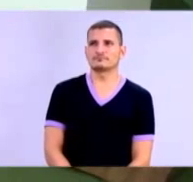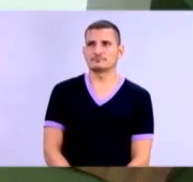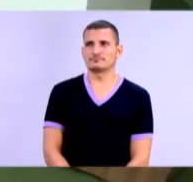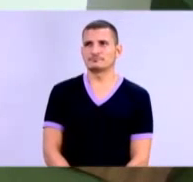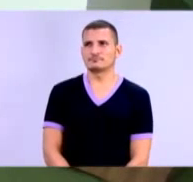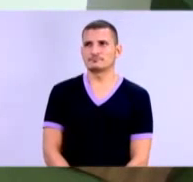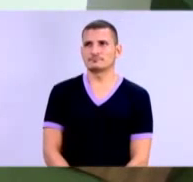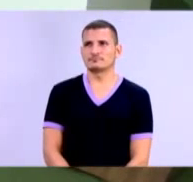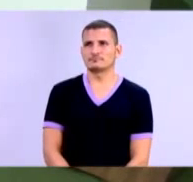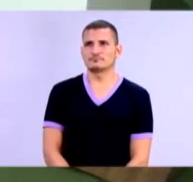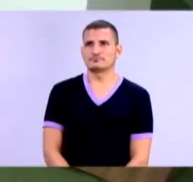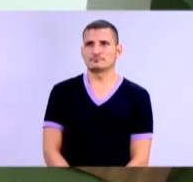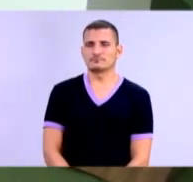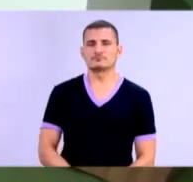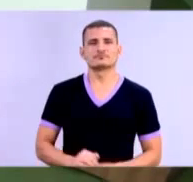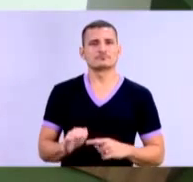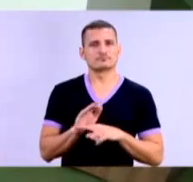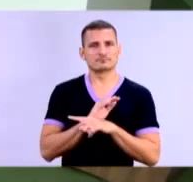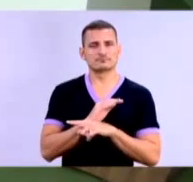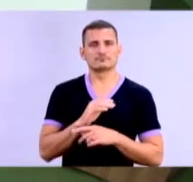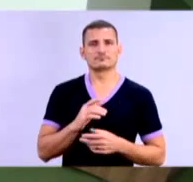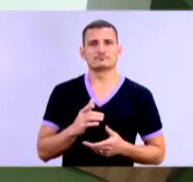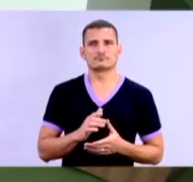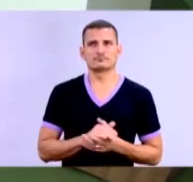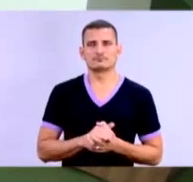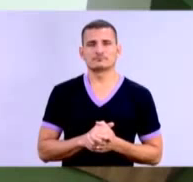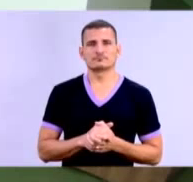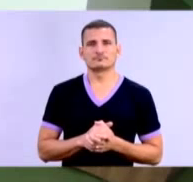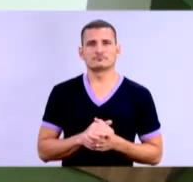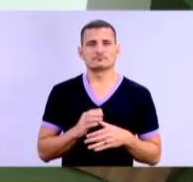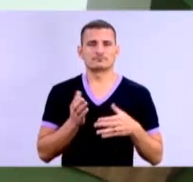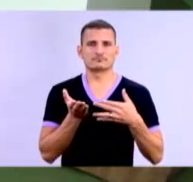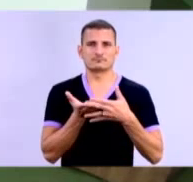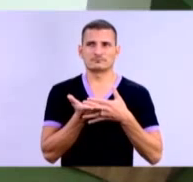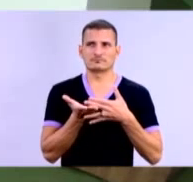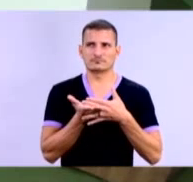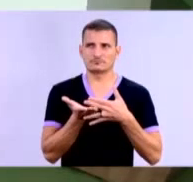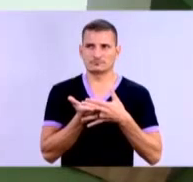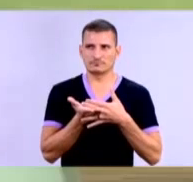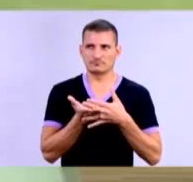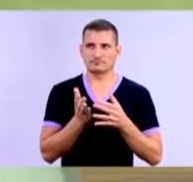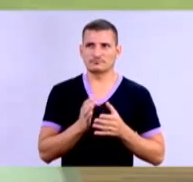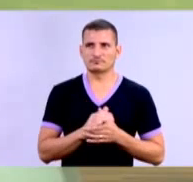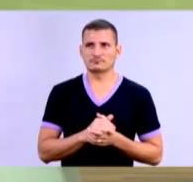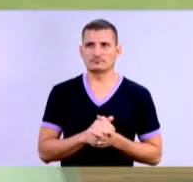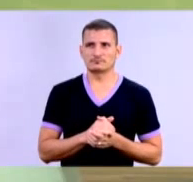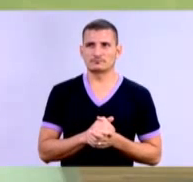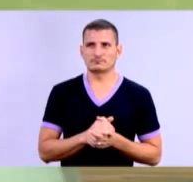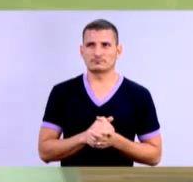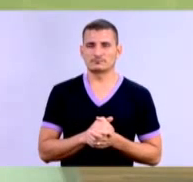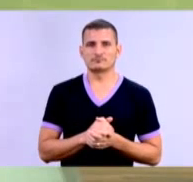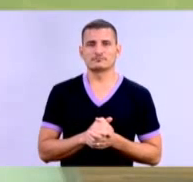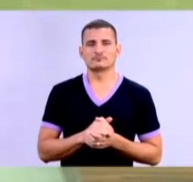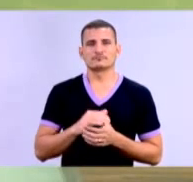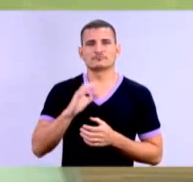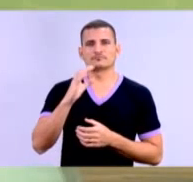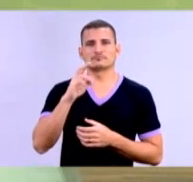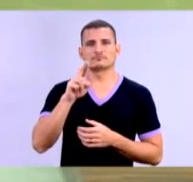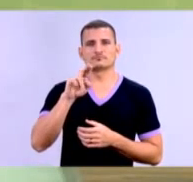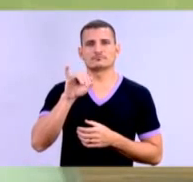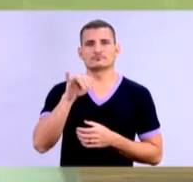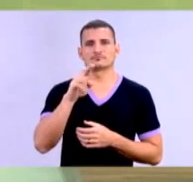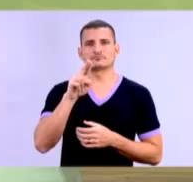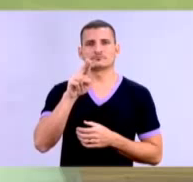né? A gente falava no intervalo, né? Isso mesmo, por exemplo, lá em Cujubim, o polo de